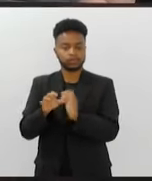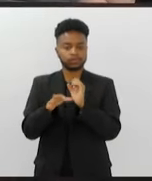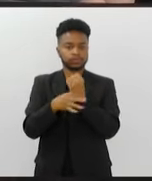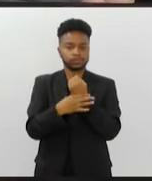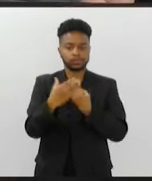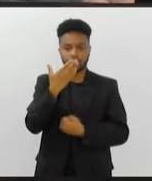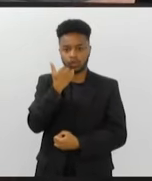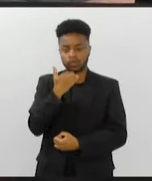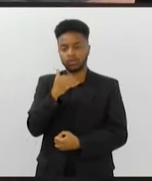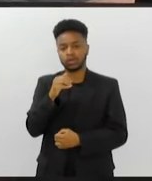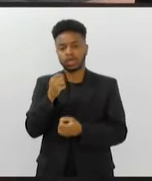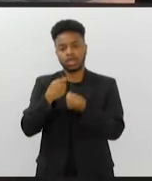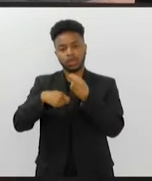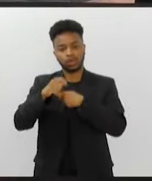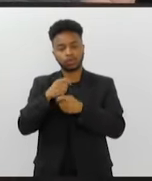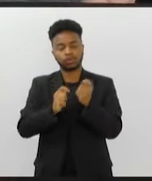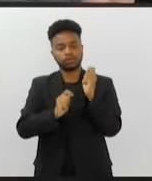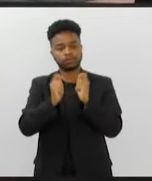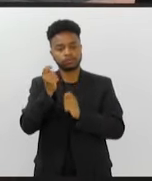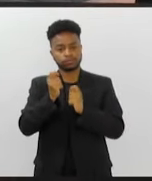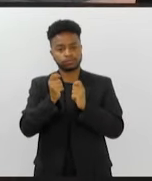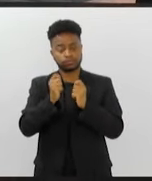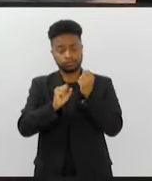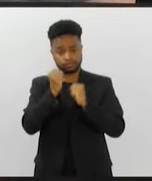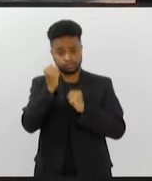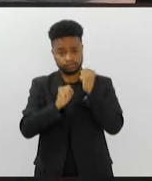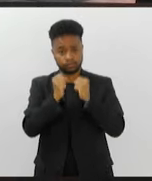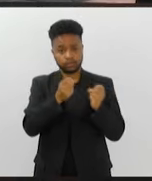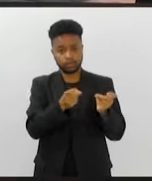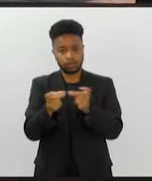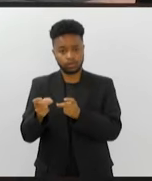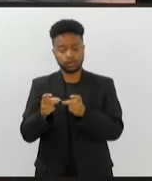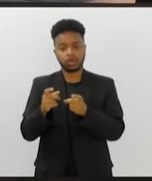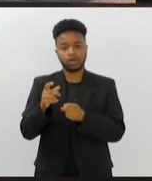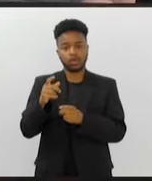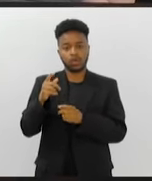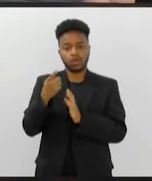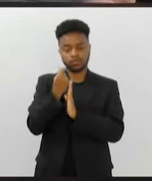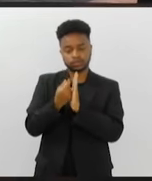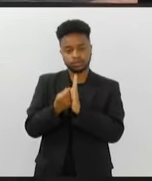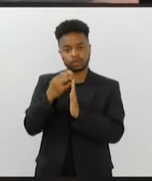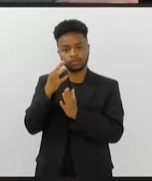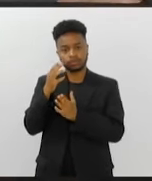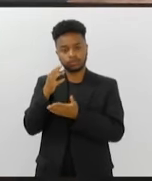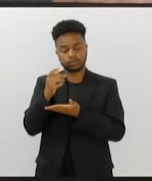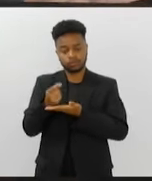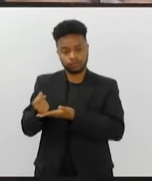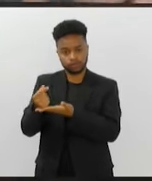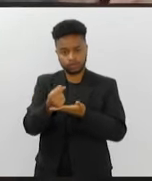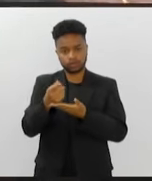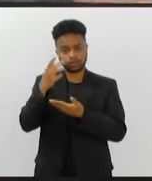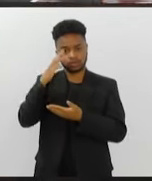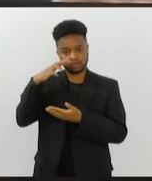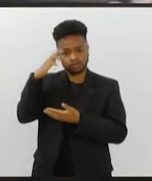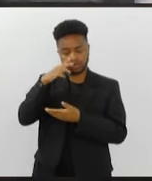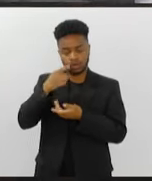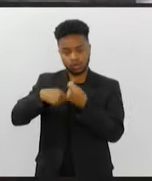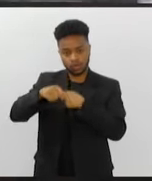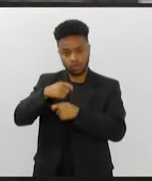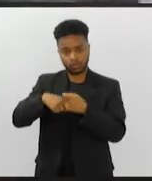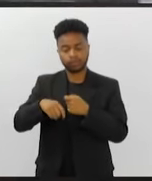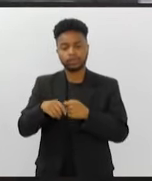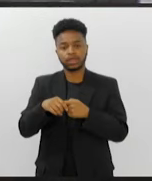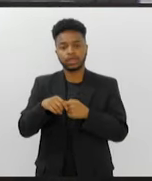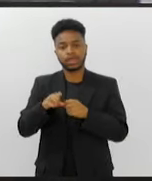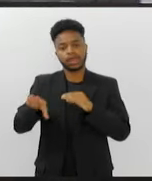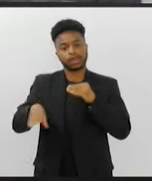Alimentar, Economia, Indústria e Comércio e Orçamento, Finanças, Fiscalização Financeira e Controle, as emendas de plenário. Para emitir parecer